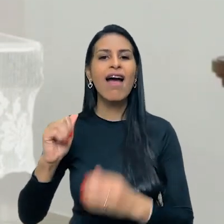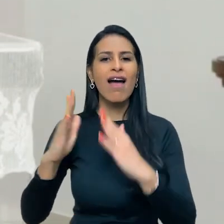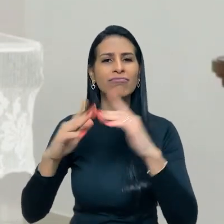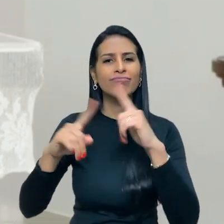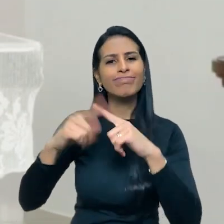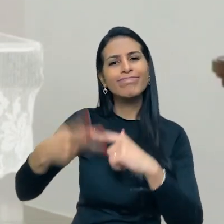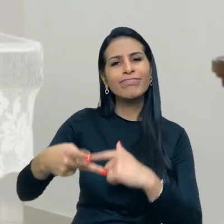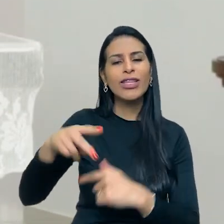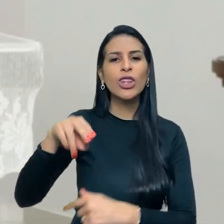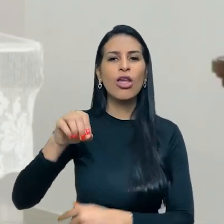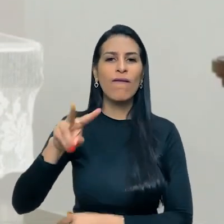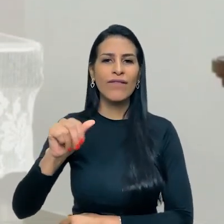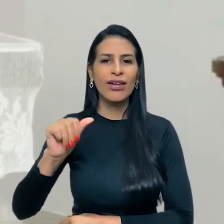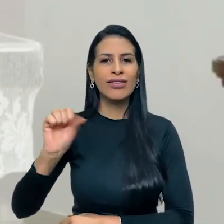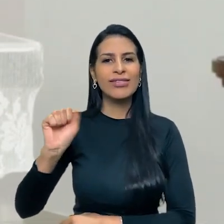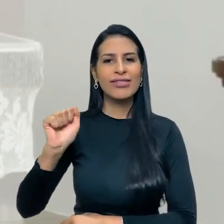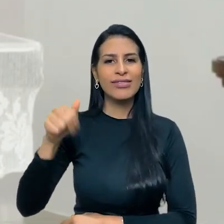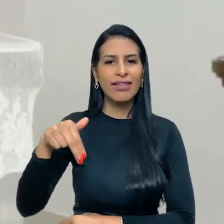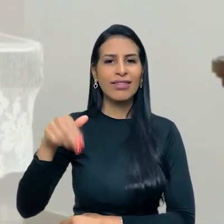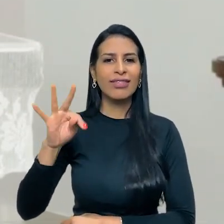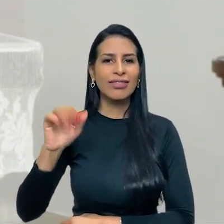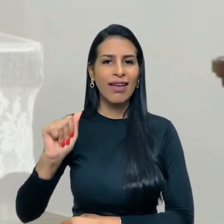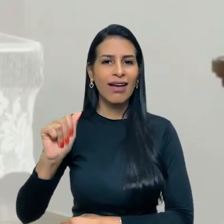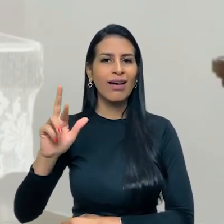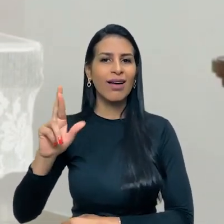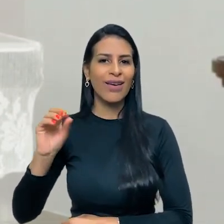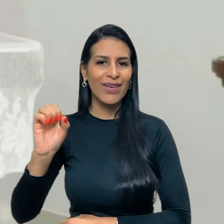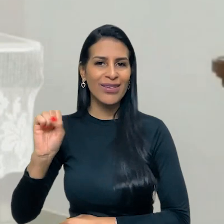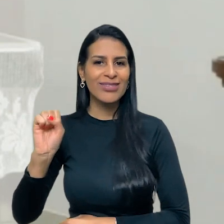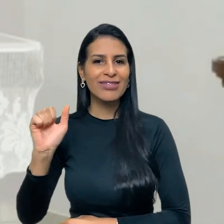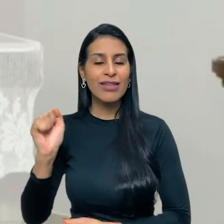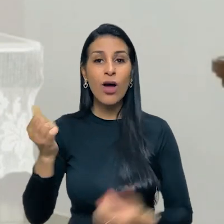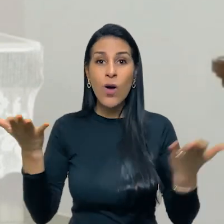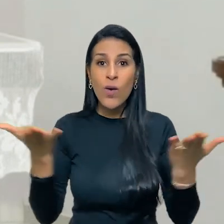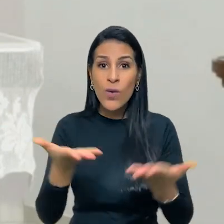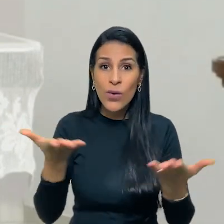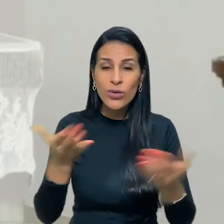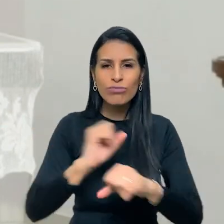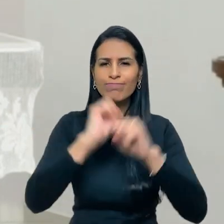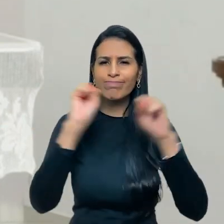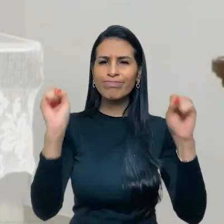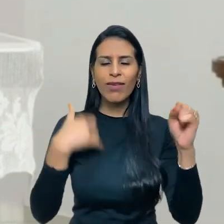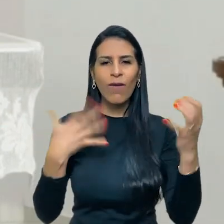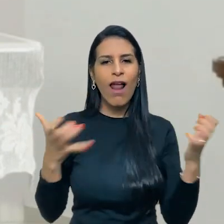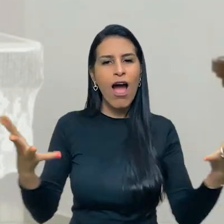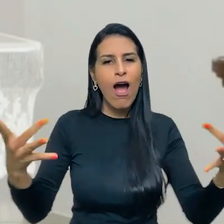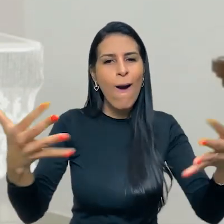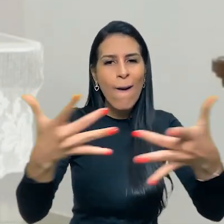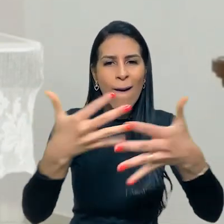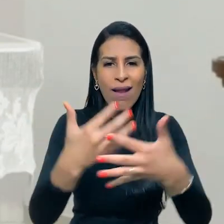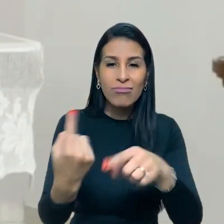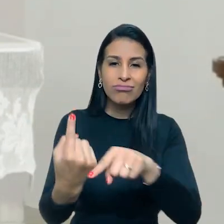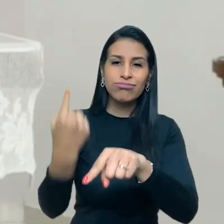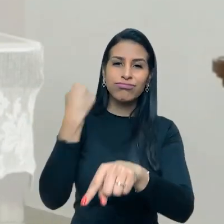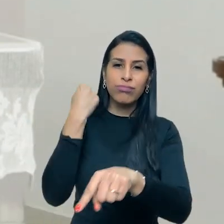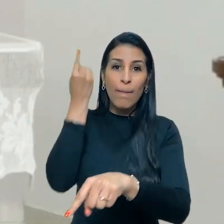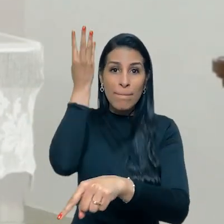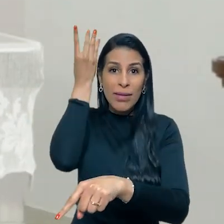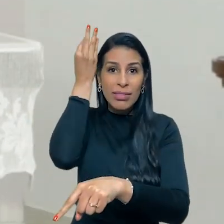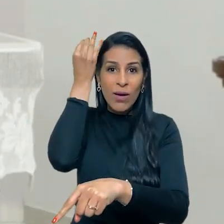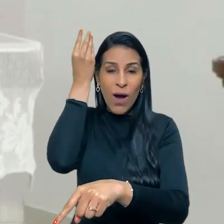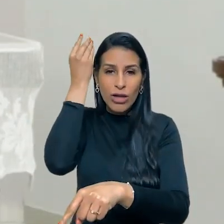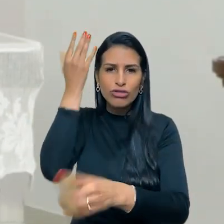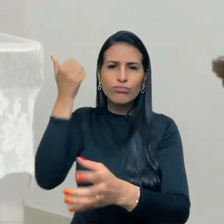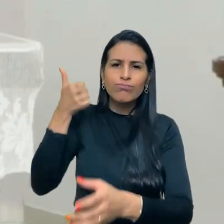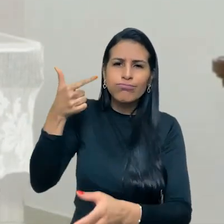comunidade de Nova Santa Rosa. Quero acolhê-los, quero acolhê-las nesta manhã, 15º domingo após